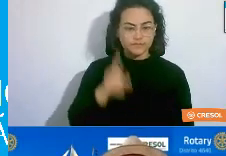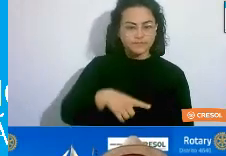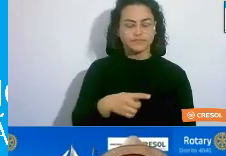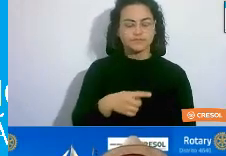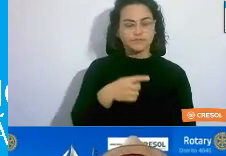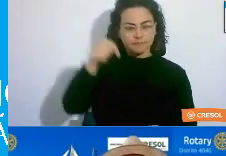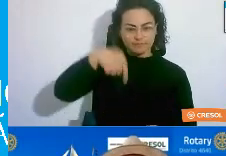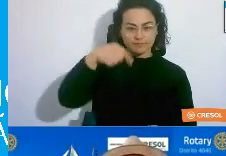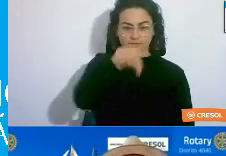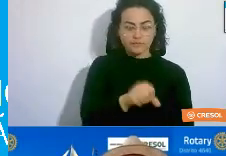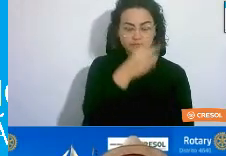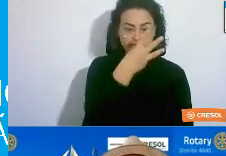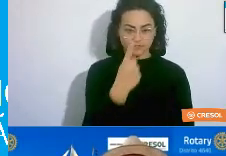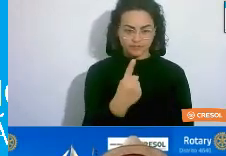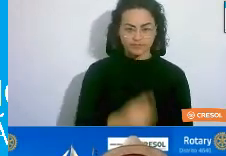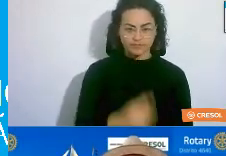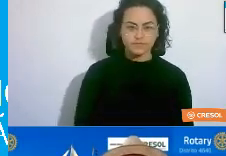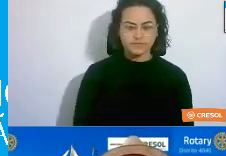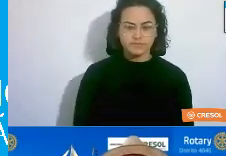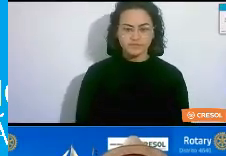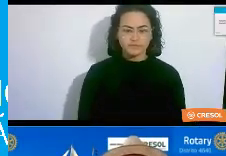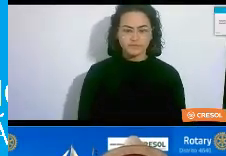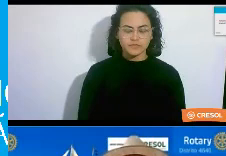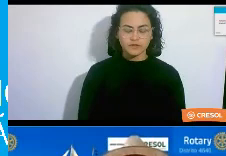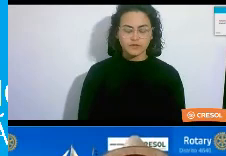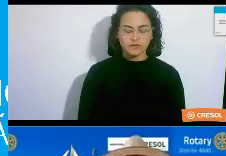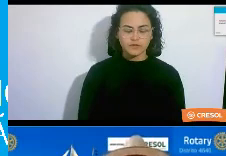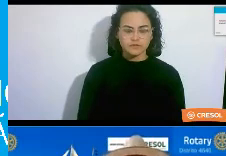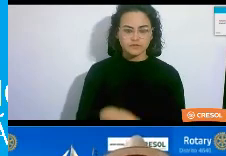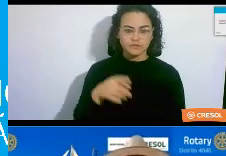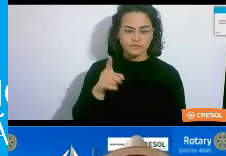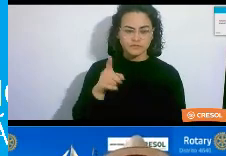31. Quero dizer que